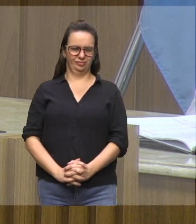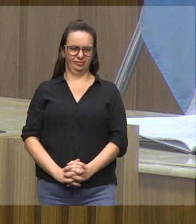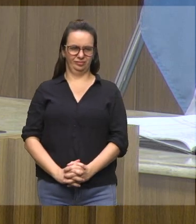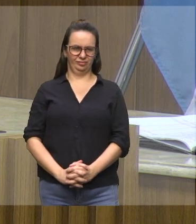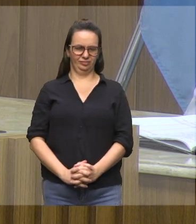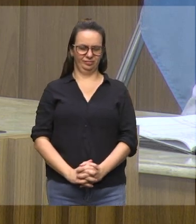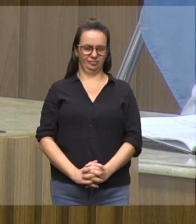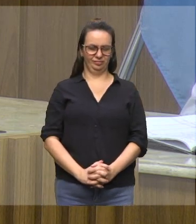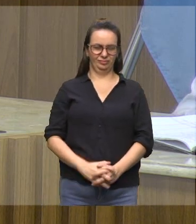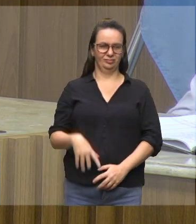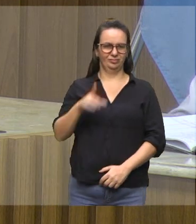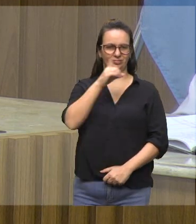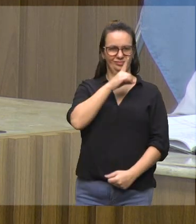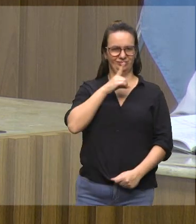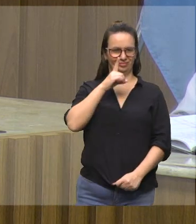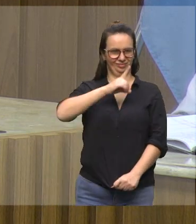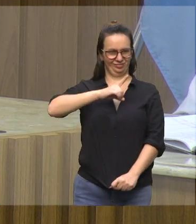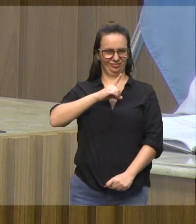Domingo agora